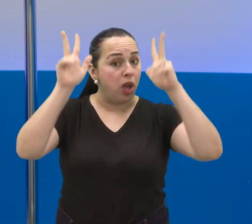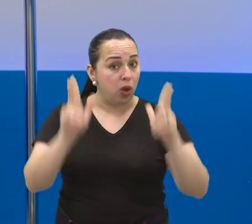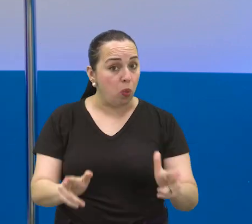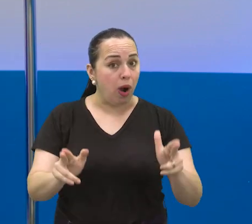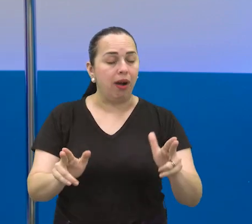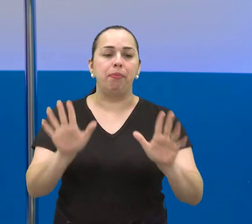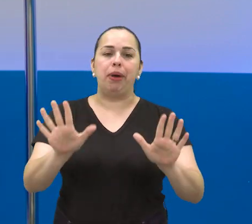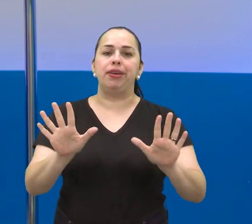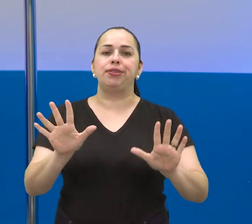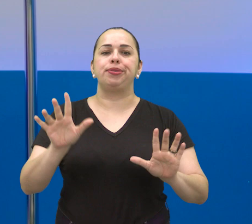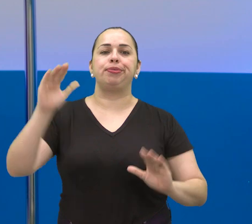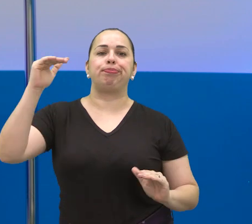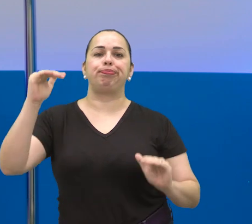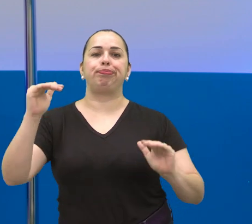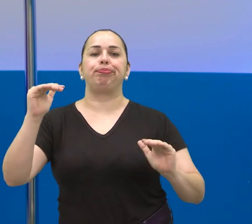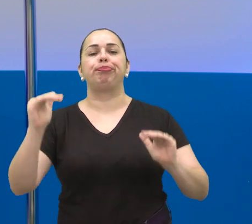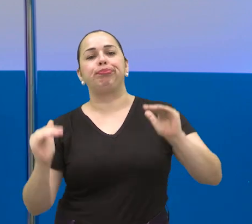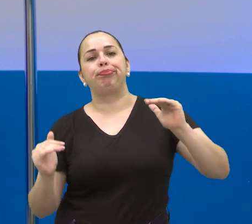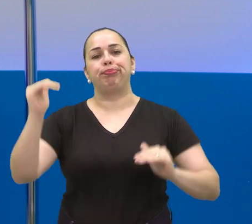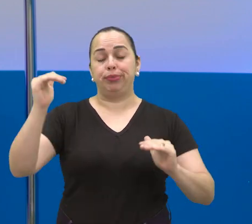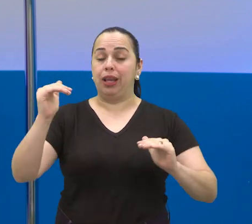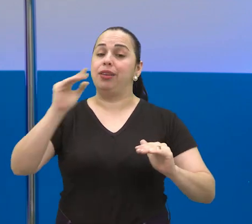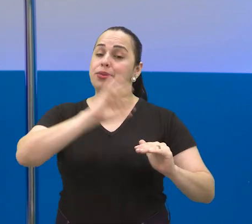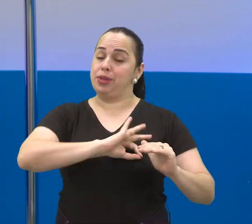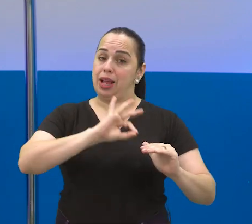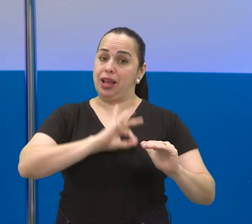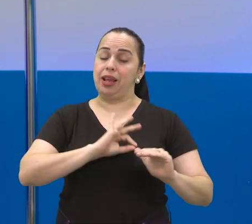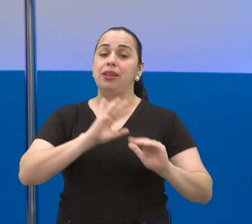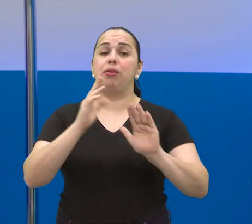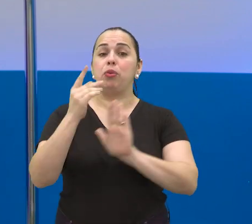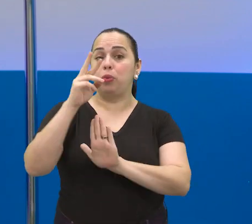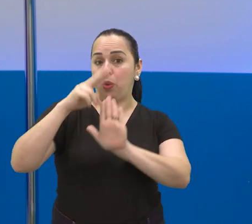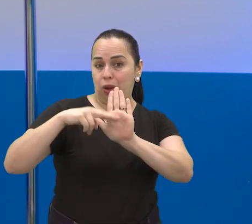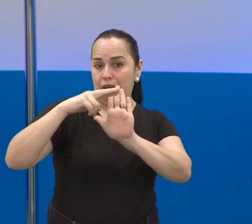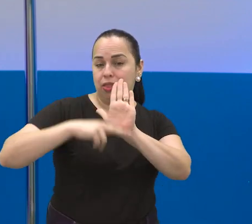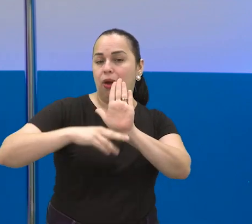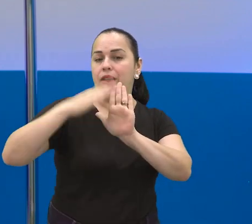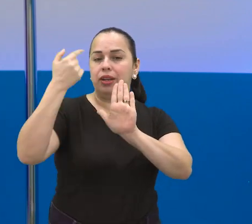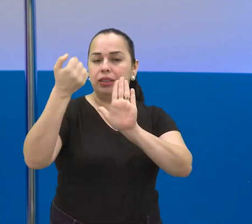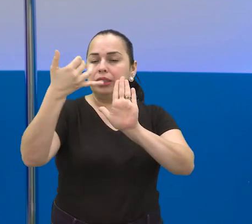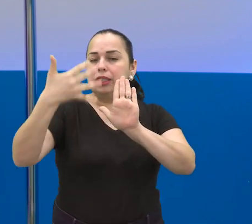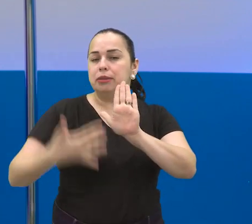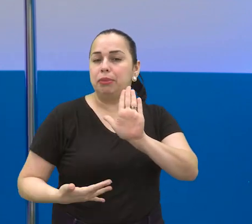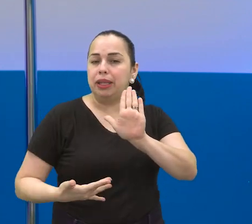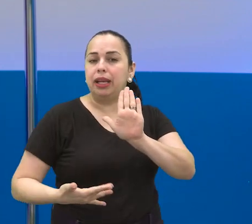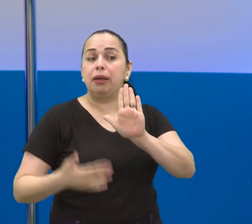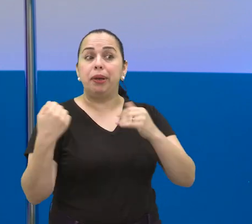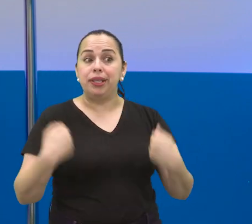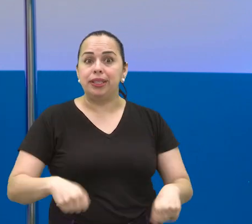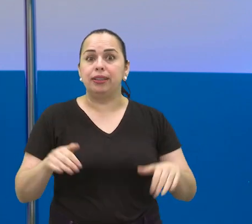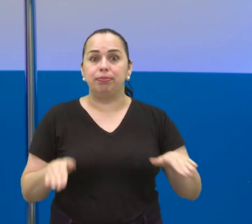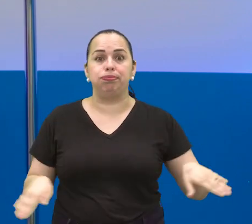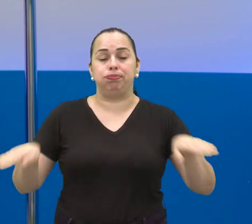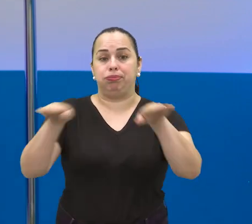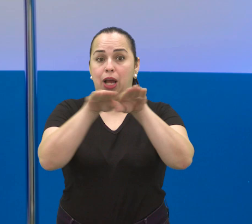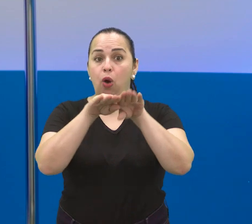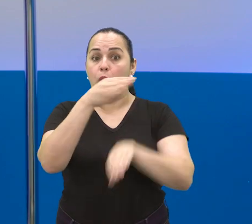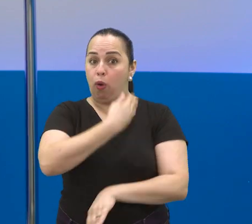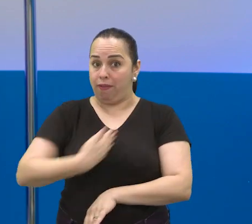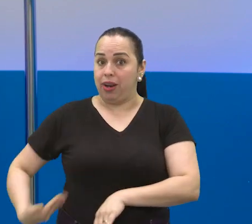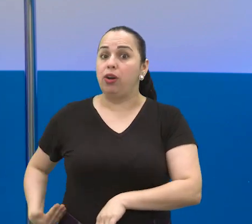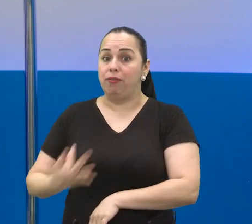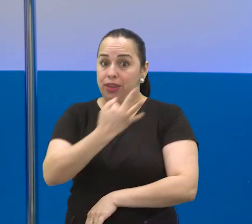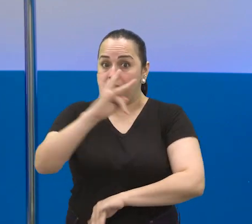cargo, elas recebem menos. De acordo com o relatório de transparência salarial e critérios remuneratórios apresentados pelo